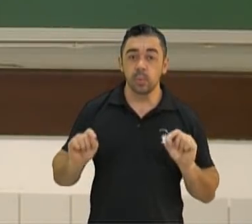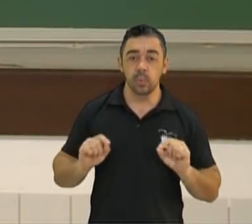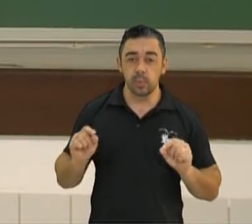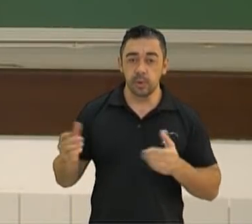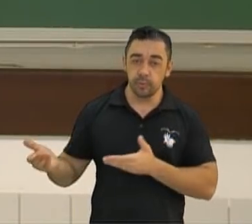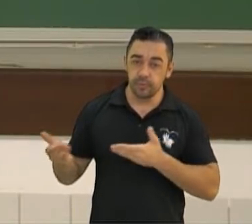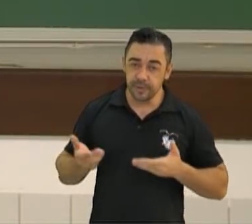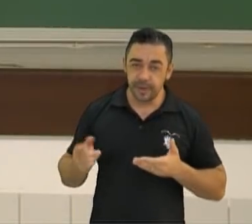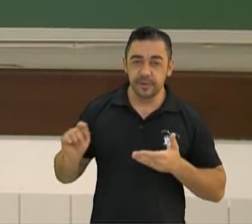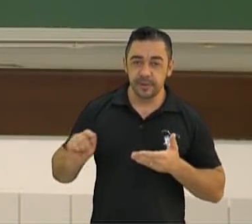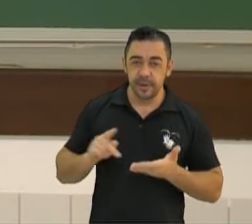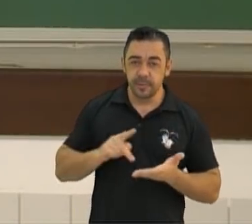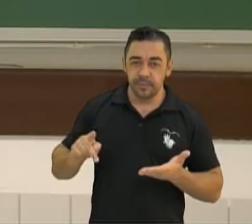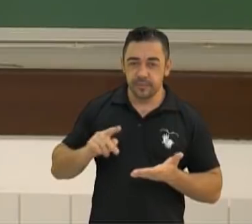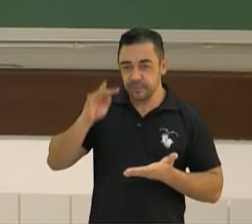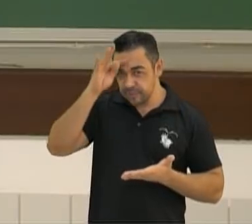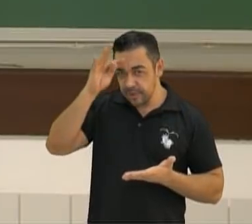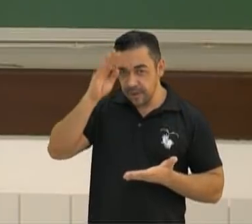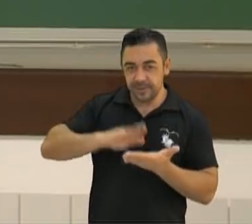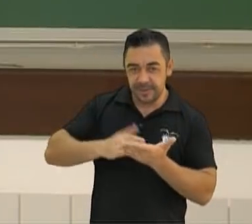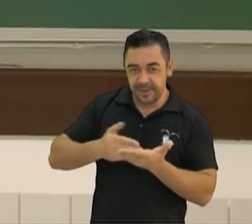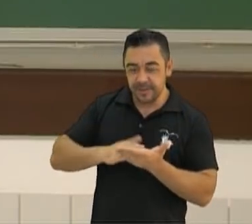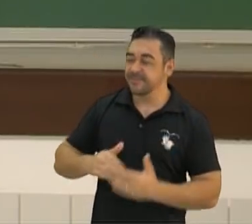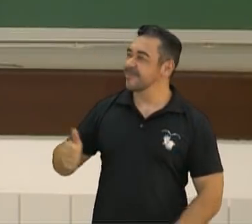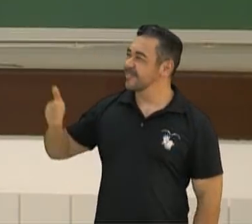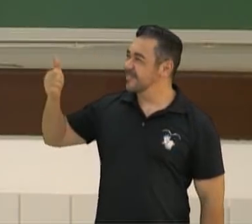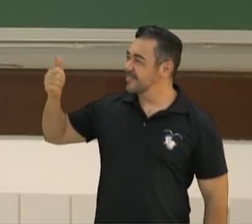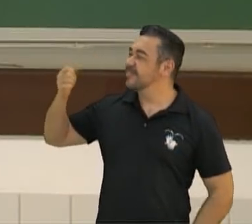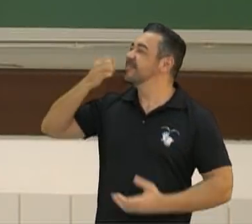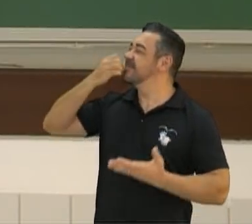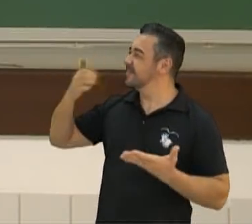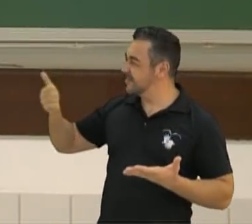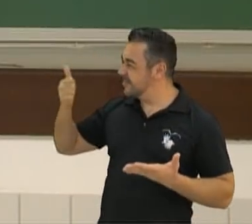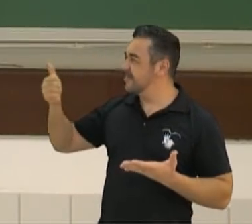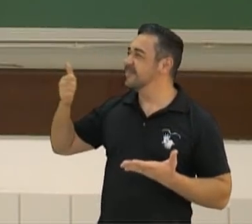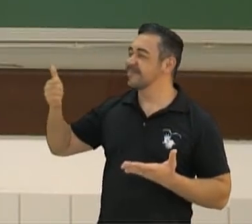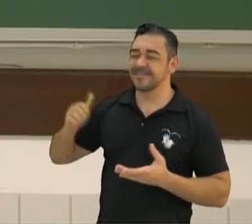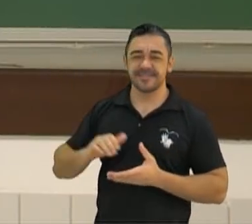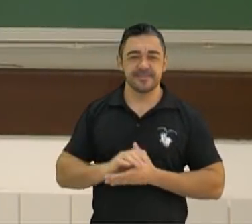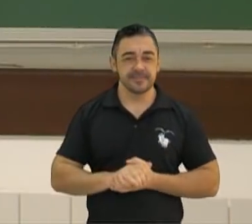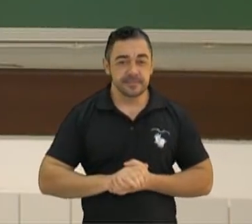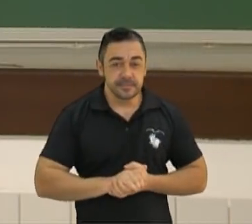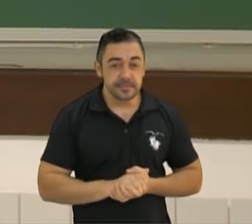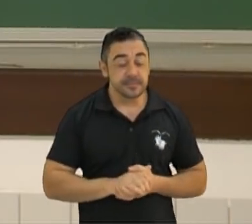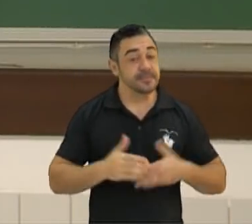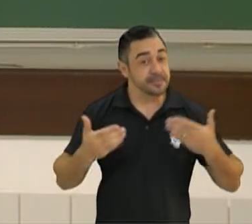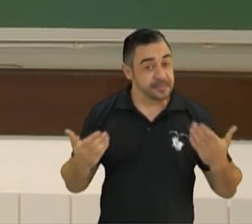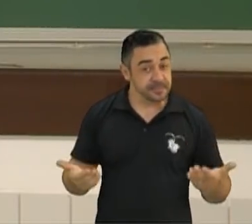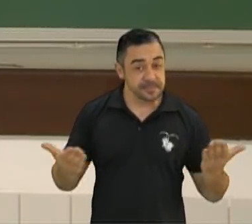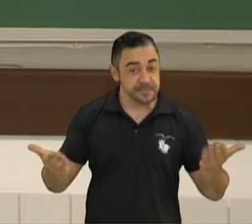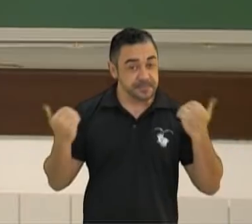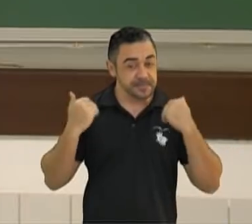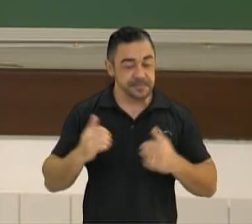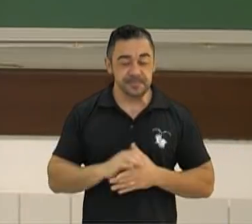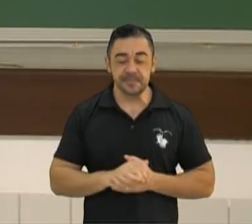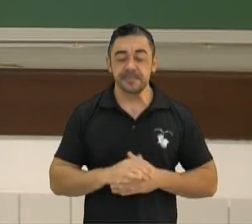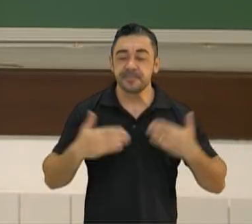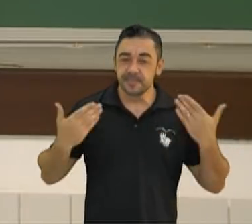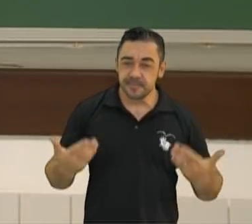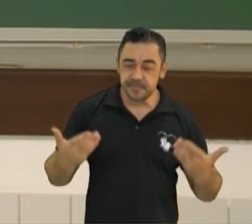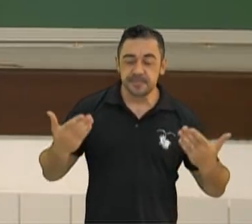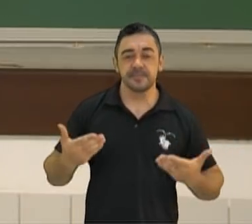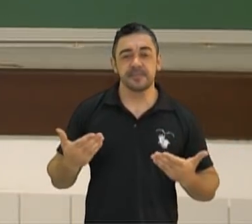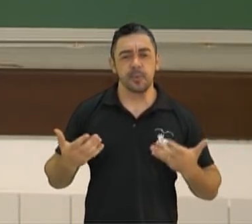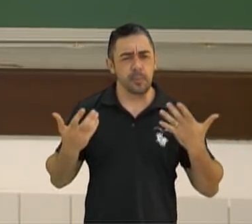nosso convidado, o professor Tiago, nosso intérprete. Tudo bem, Tiago? Então vamos lá. Pessoal, antes